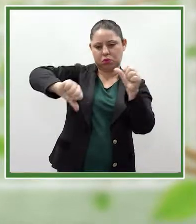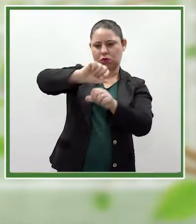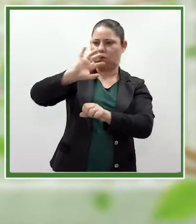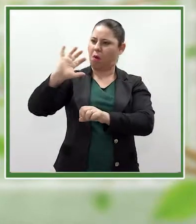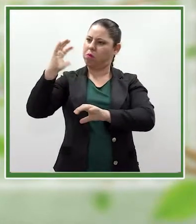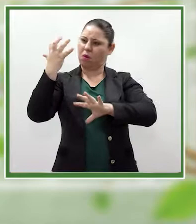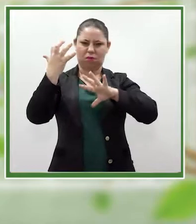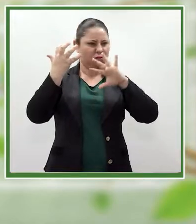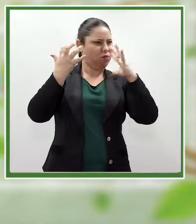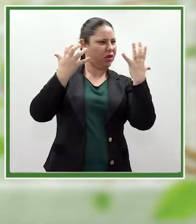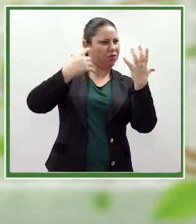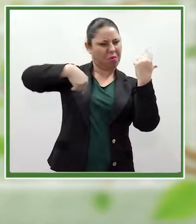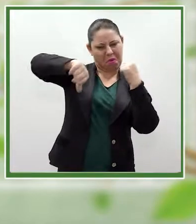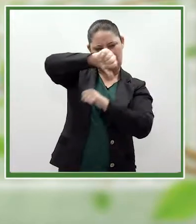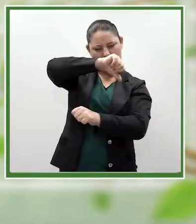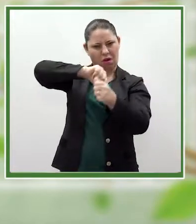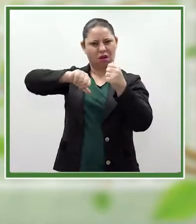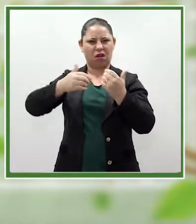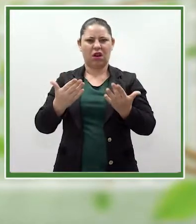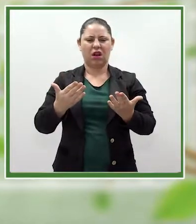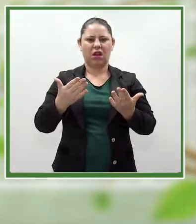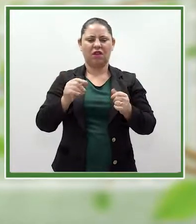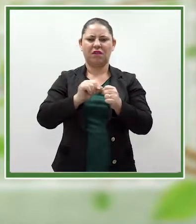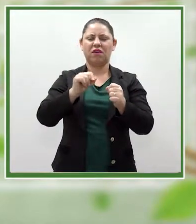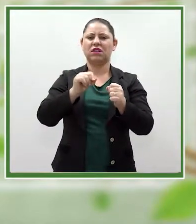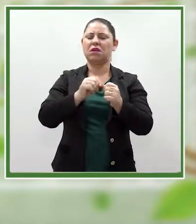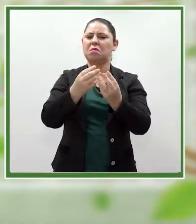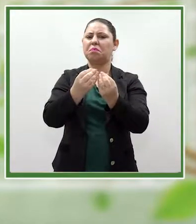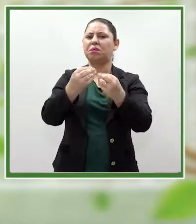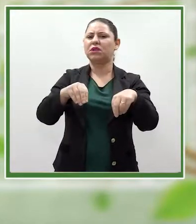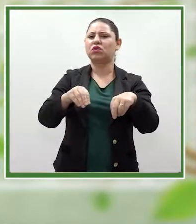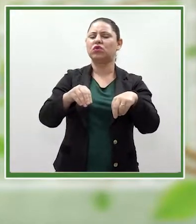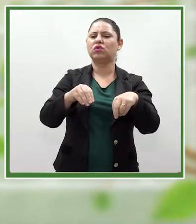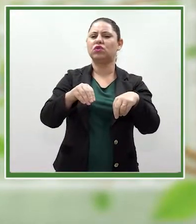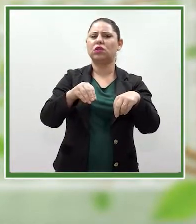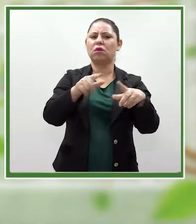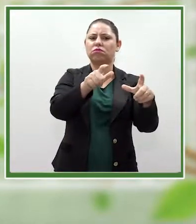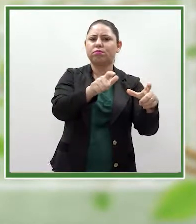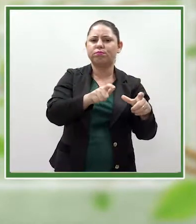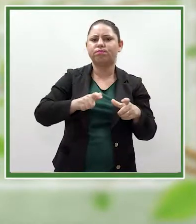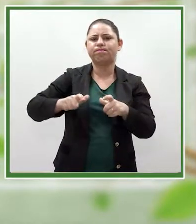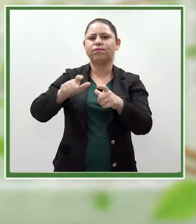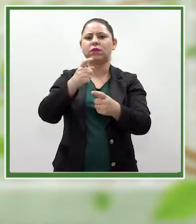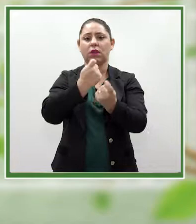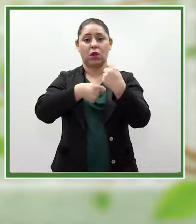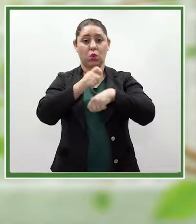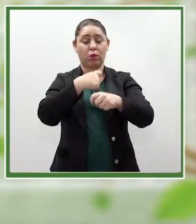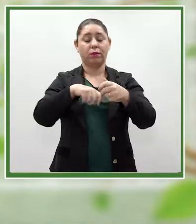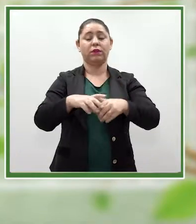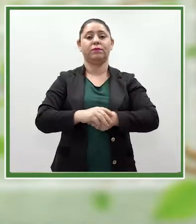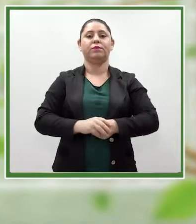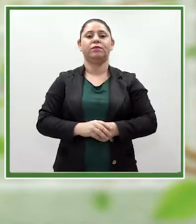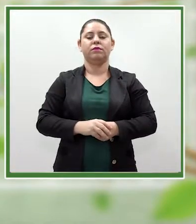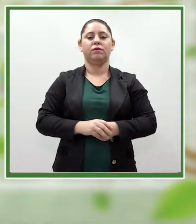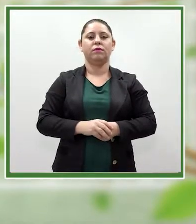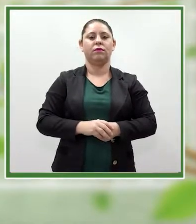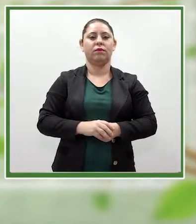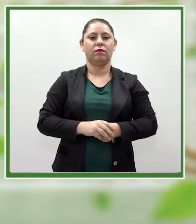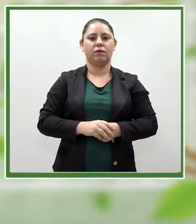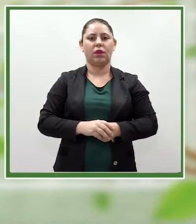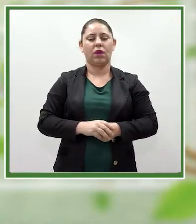ocasionando mudanças climáticas muito sérias e que vão comprometer, né, o os vários setores, então, da